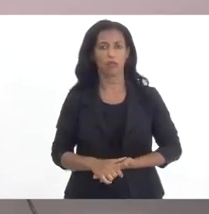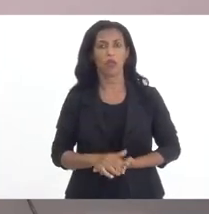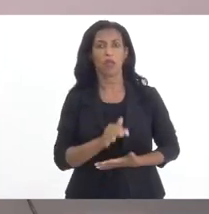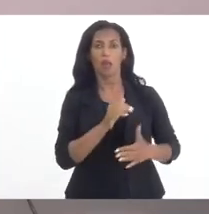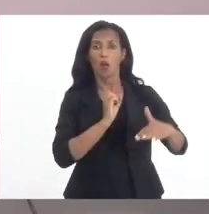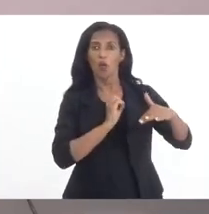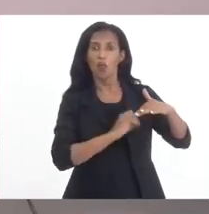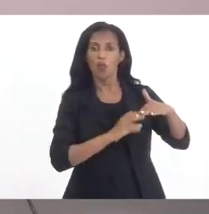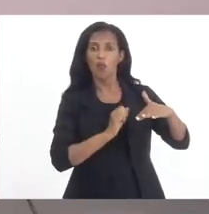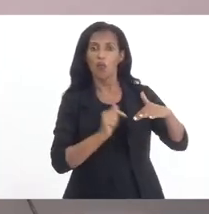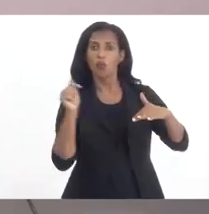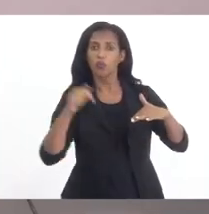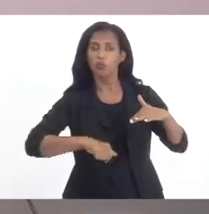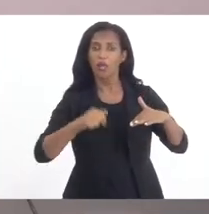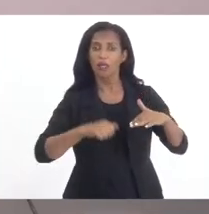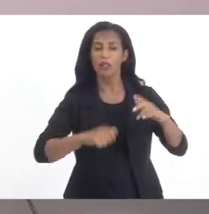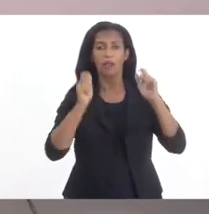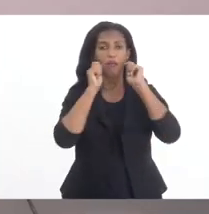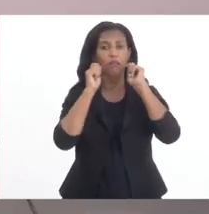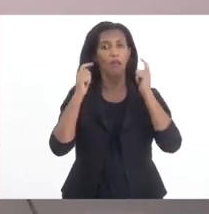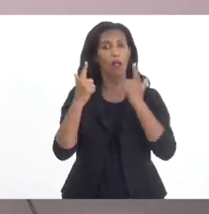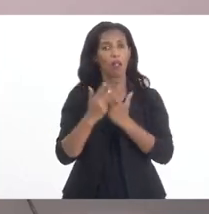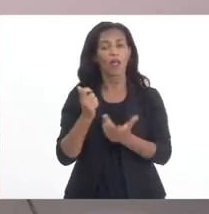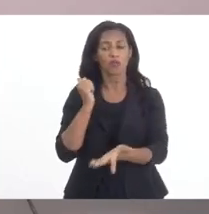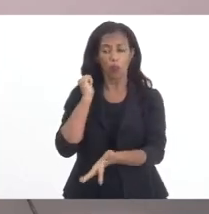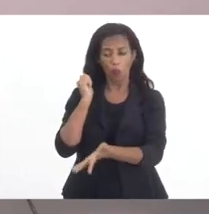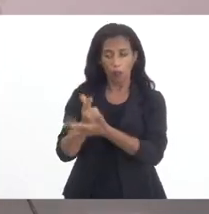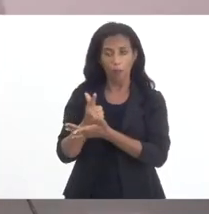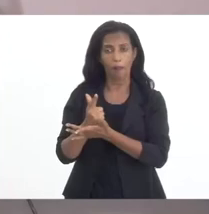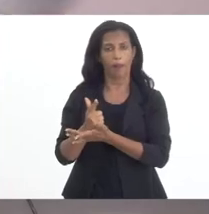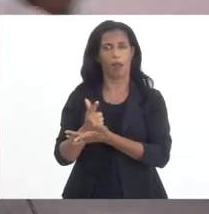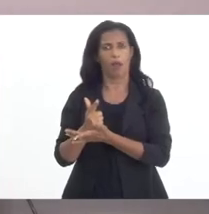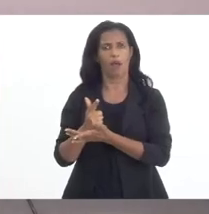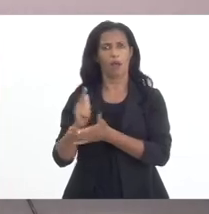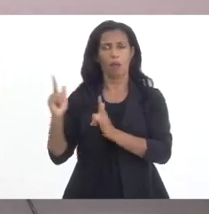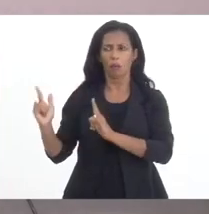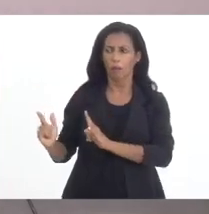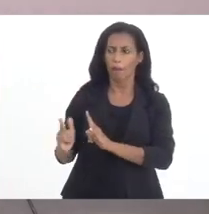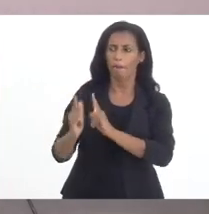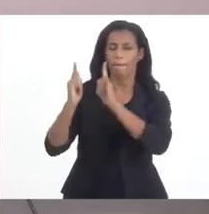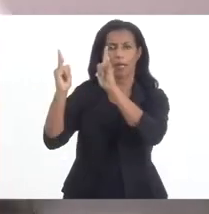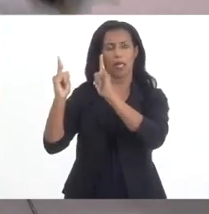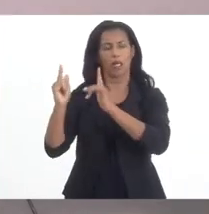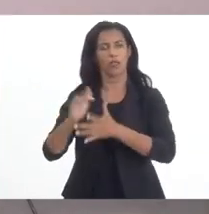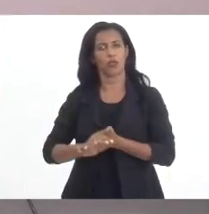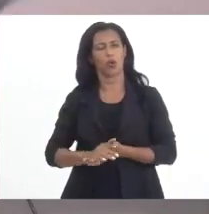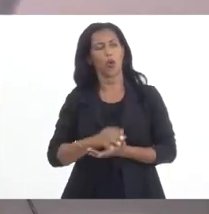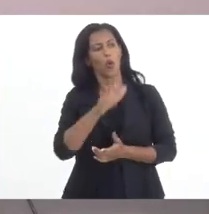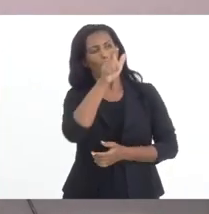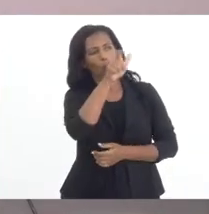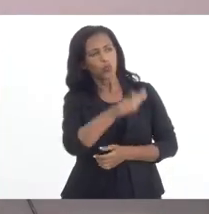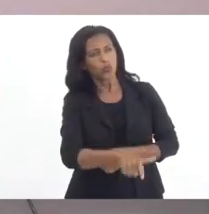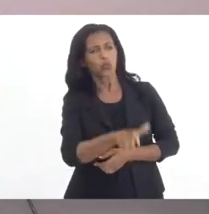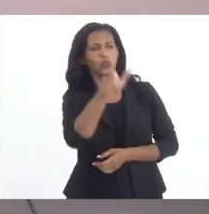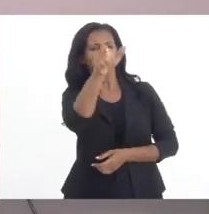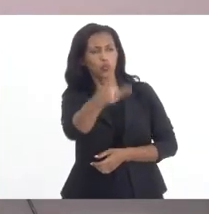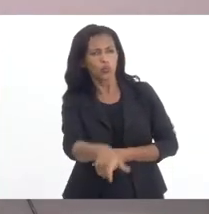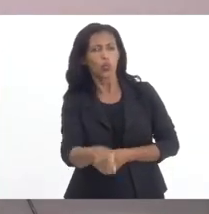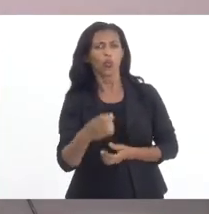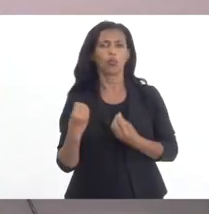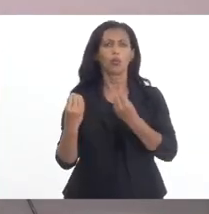fundo da Assembleia Legislativa. Vamos comprar o espaço físico ou da Márcio Basto ou da Estácio Sá para poder